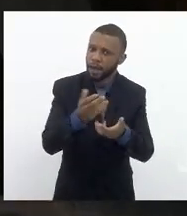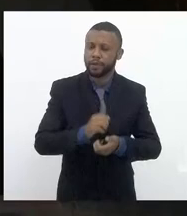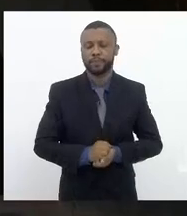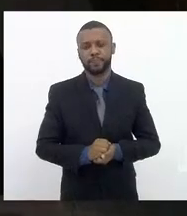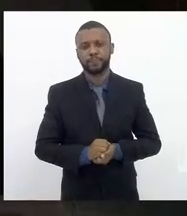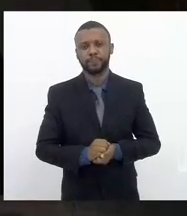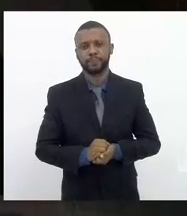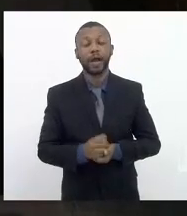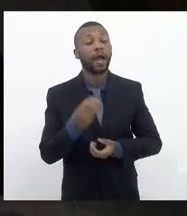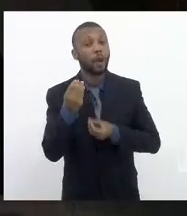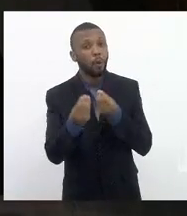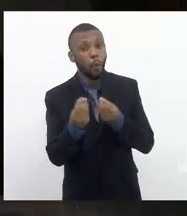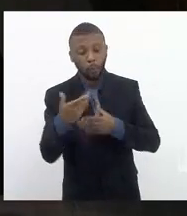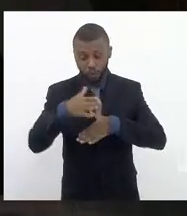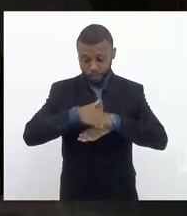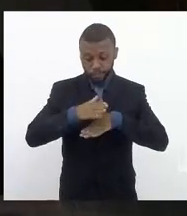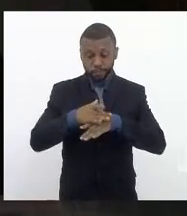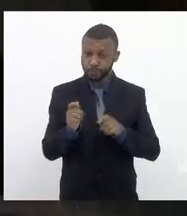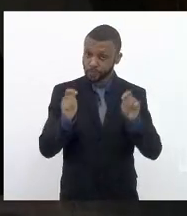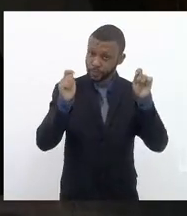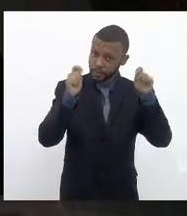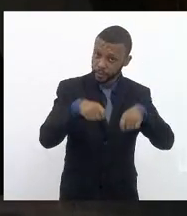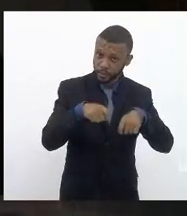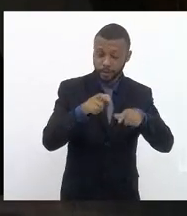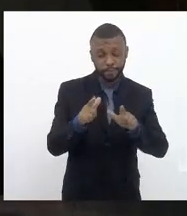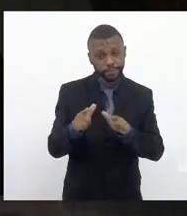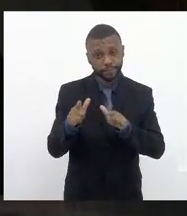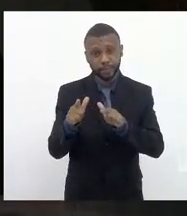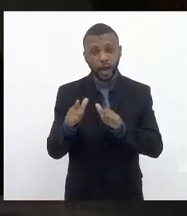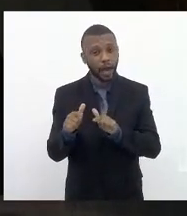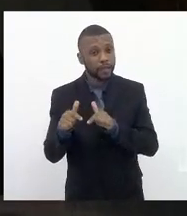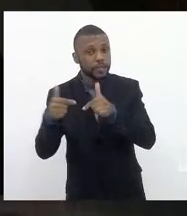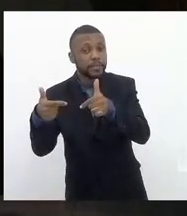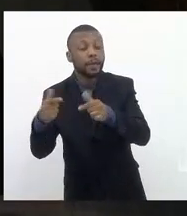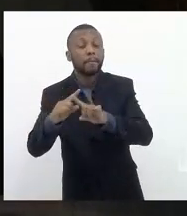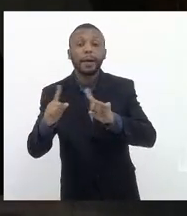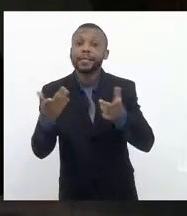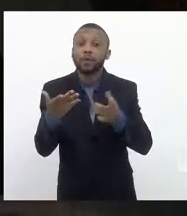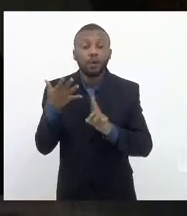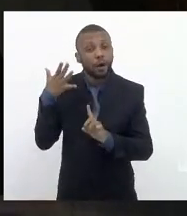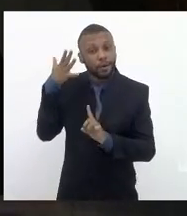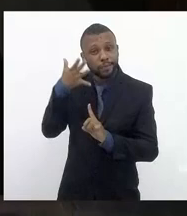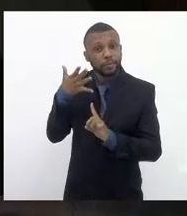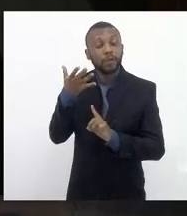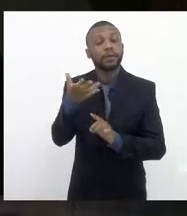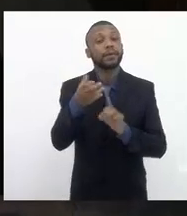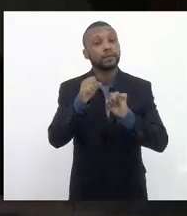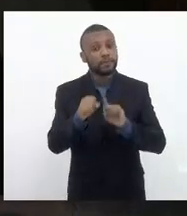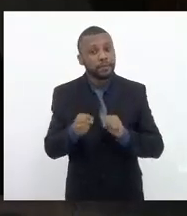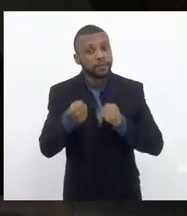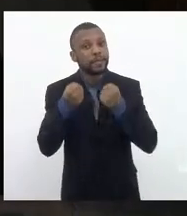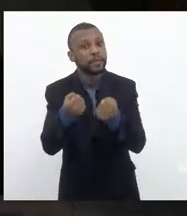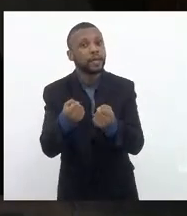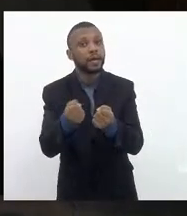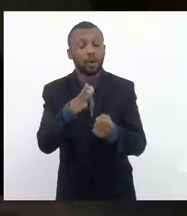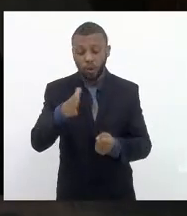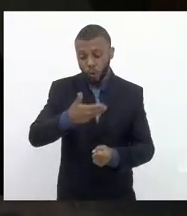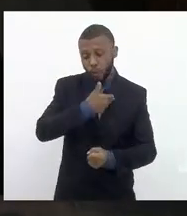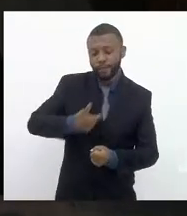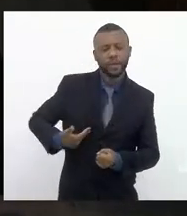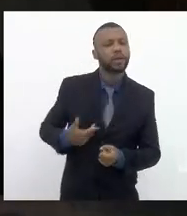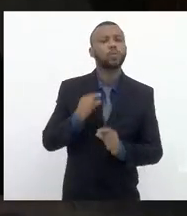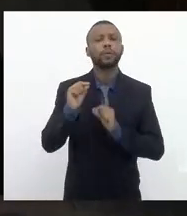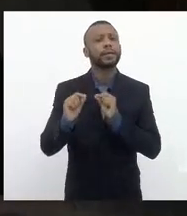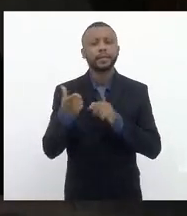e devem e podem fazer mas aqui agora eu quero dizer em defesa do que o Governo está fazendo em prol